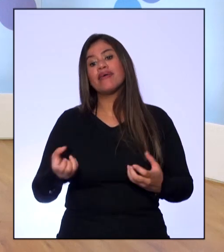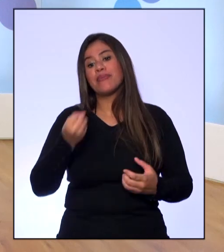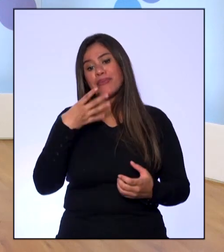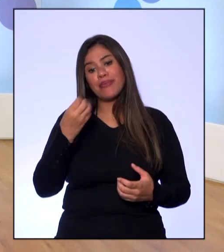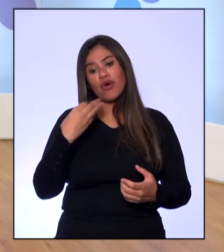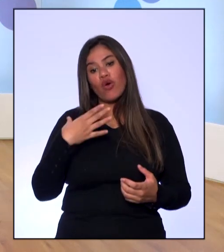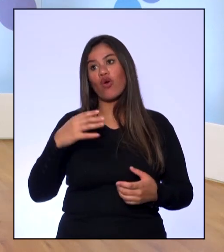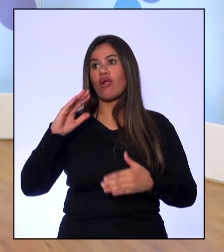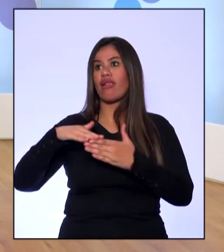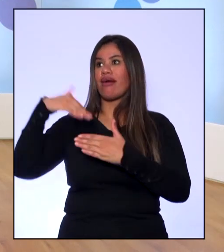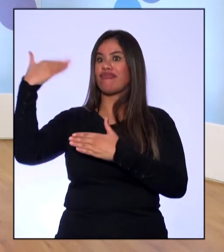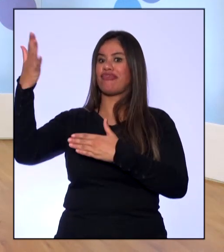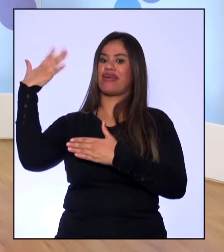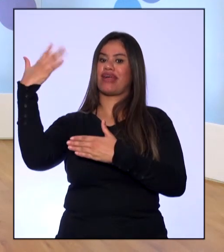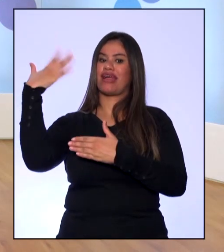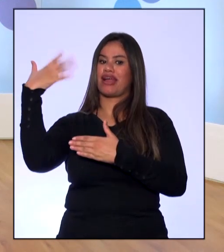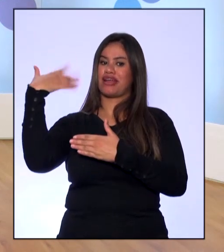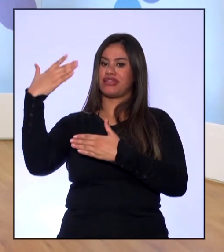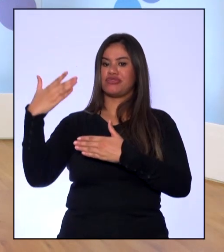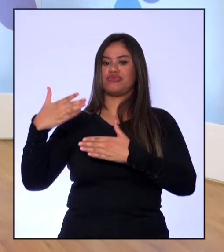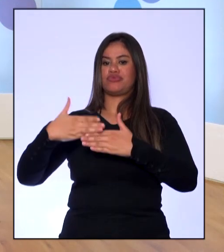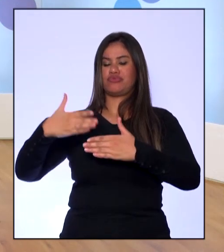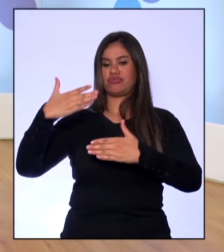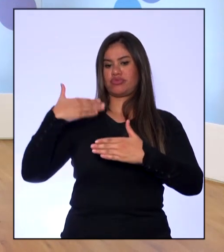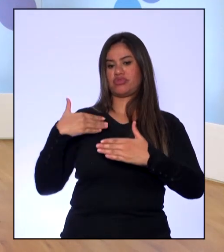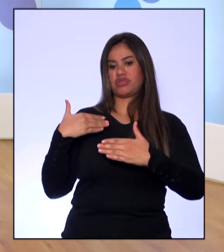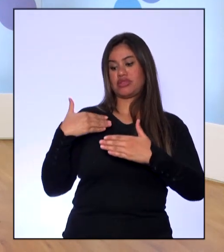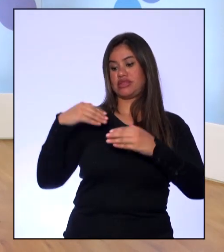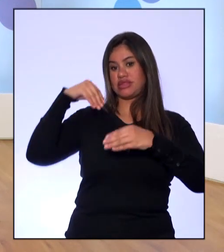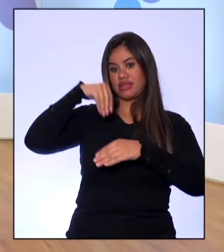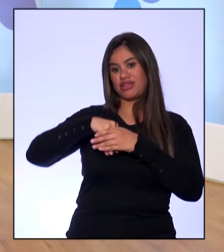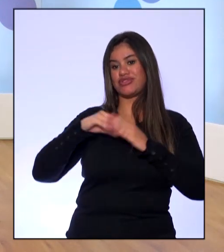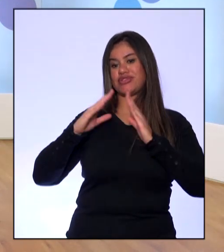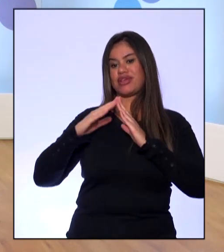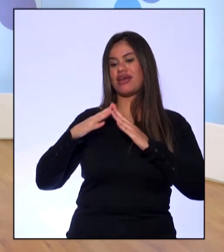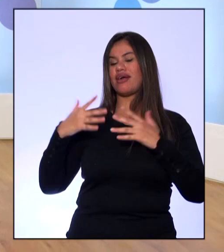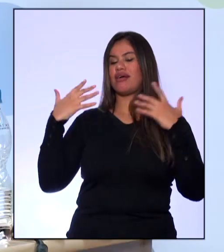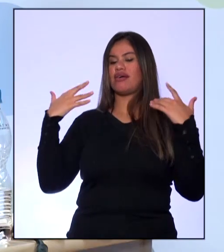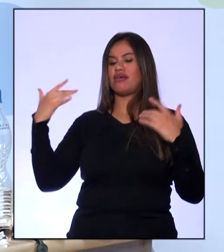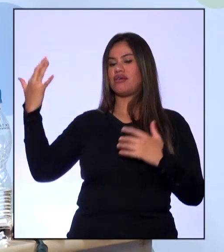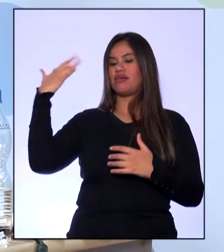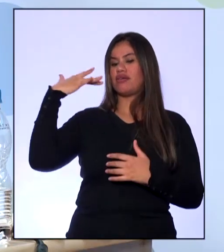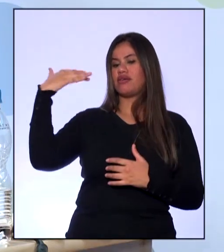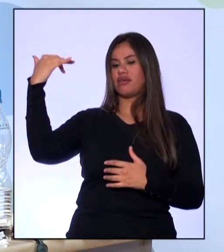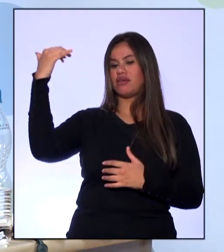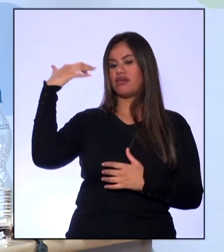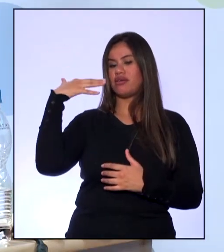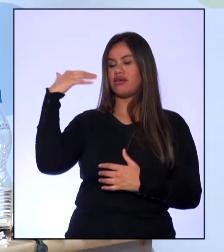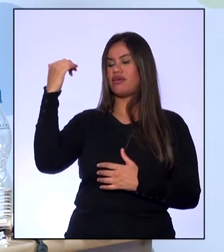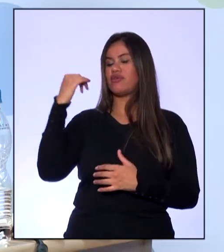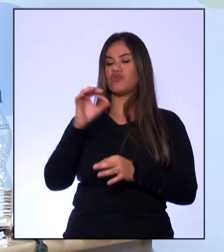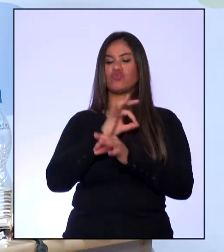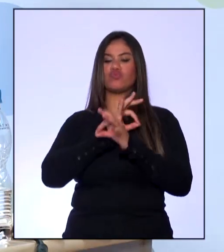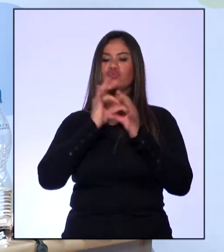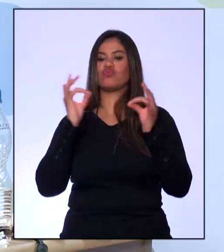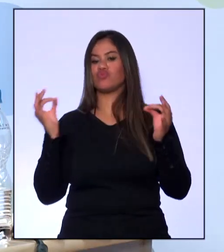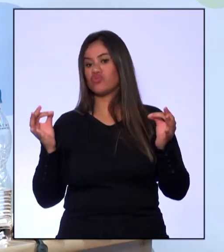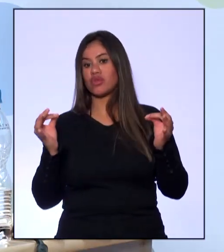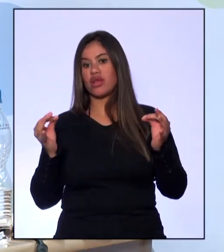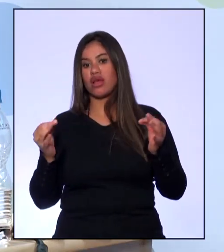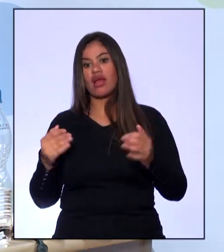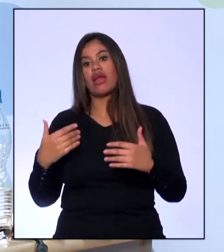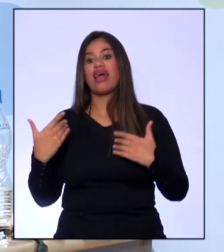vou amar o verão, porque estou de roupas leves, Perfeito. mas um clima ameno. Ar-condicionado. Gente, a menina foi ali, pega em